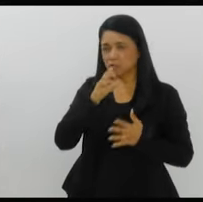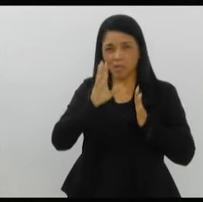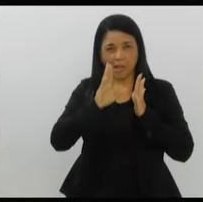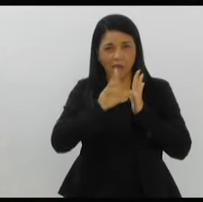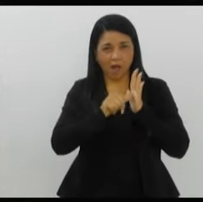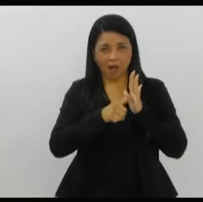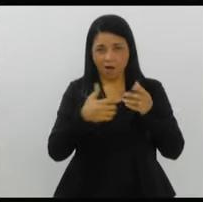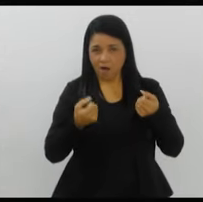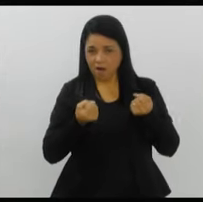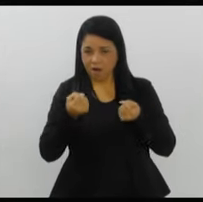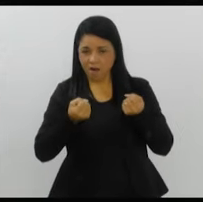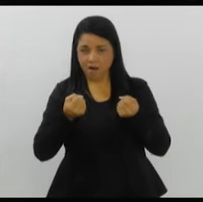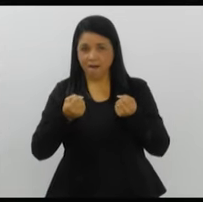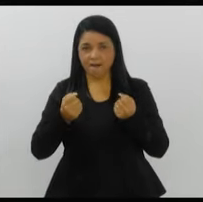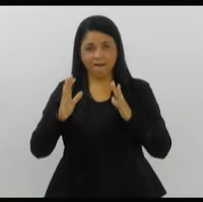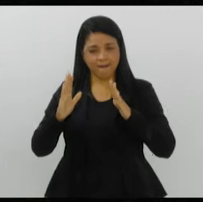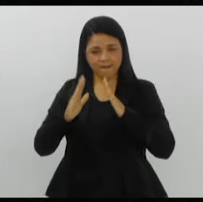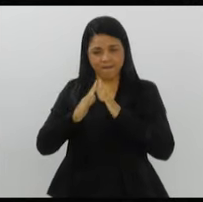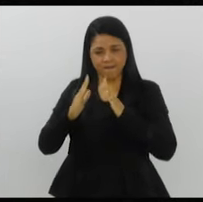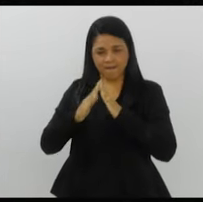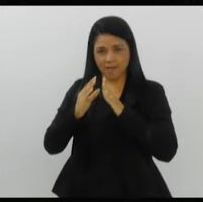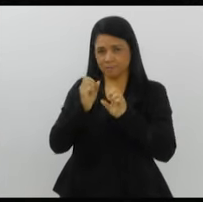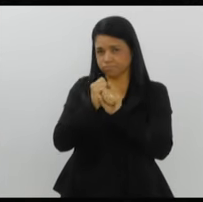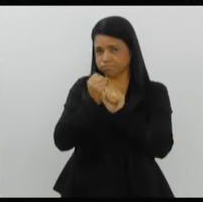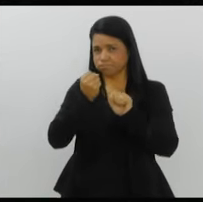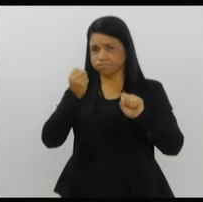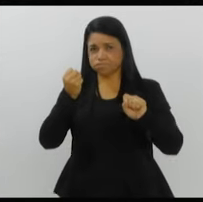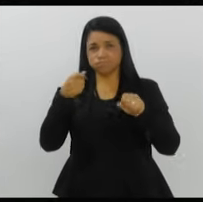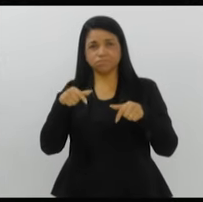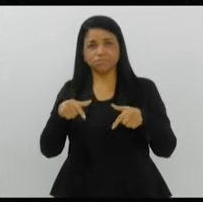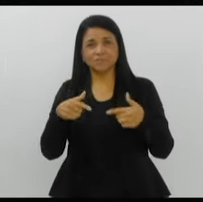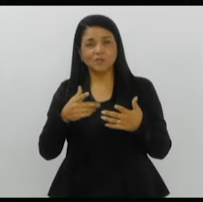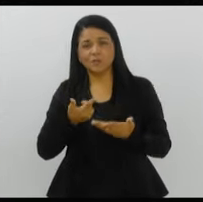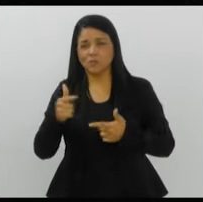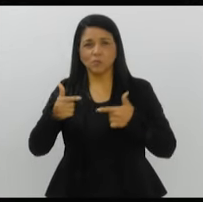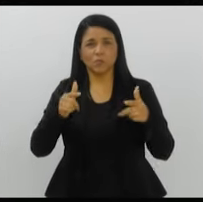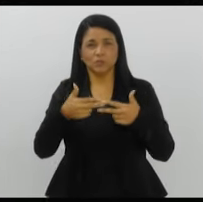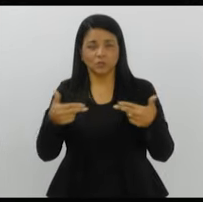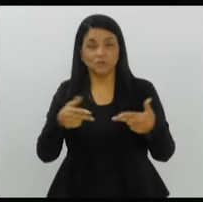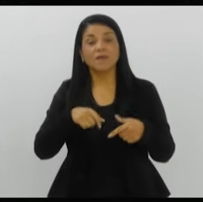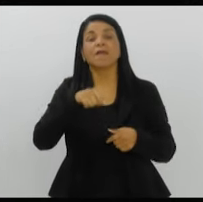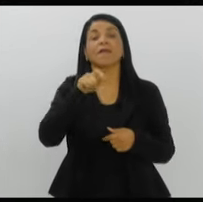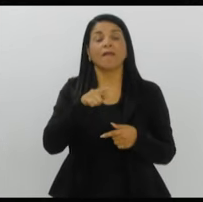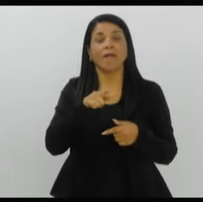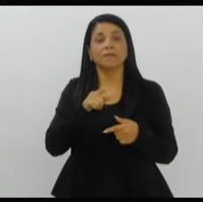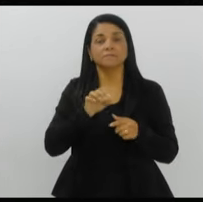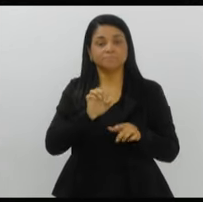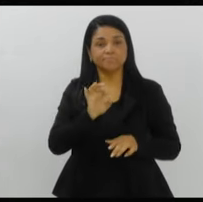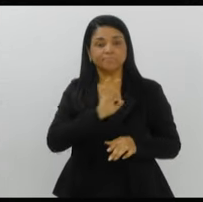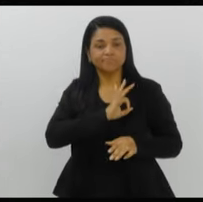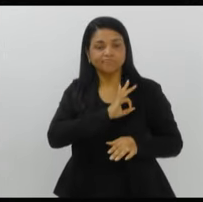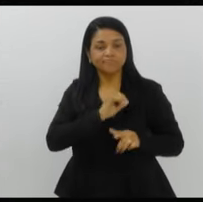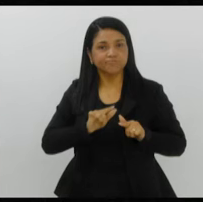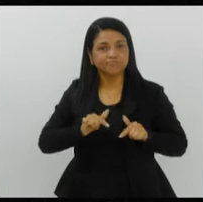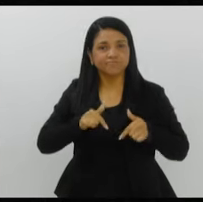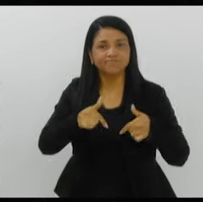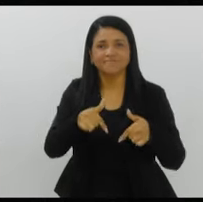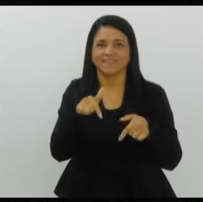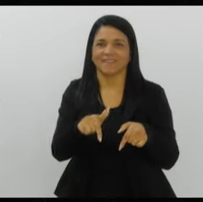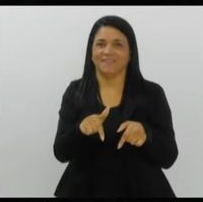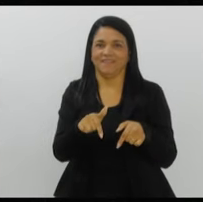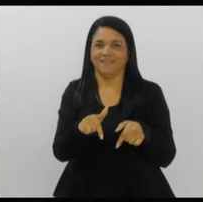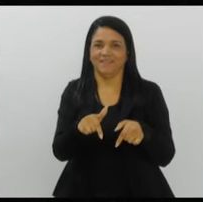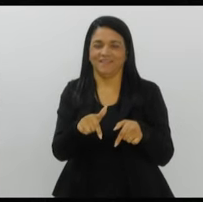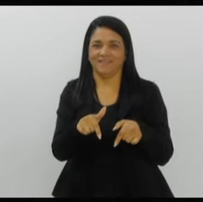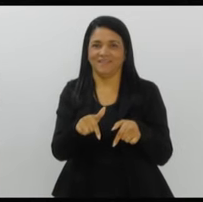roubados, mansões e tantas outras coisas. E quem é que está combatendo tudo isso? É a nossa polícia. É a nossa